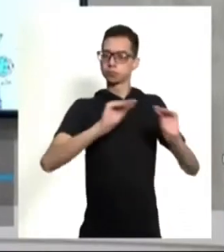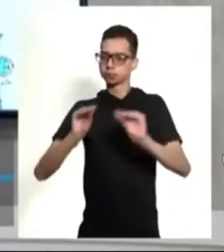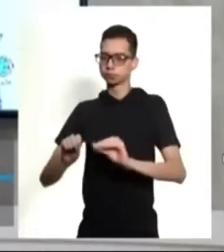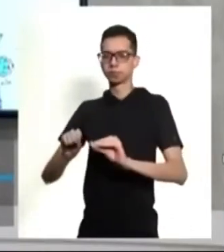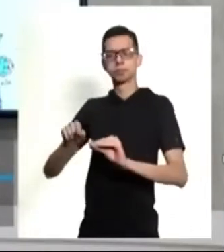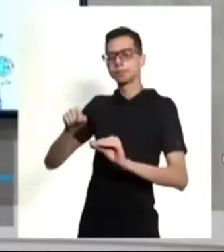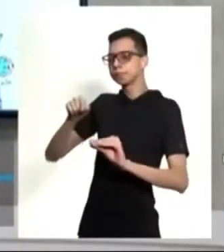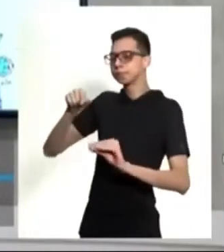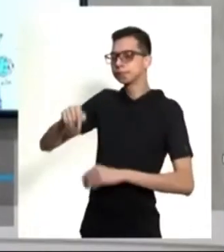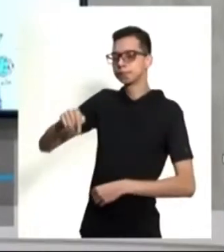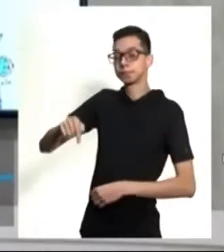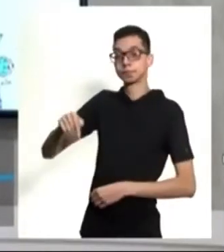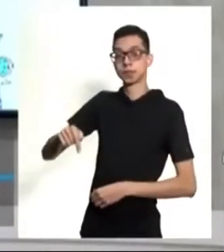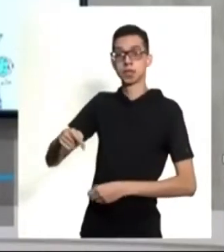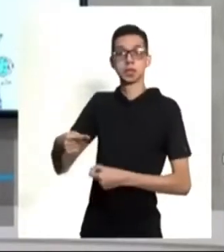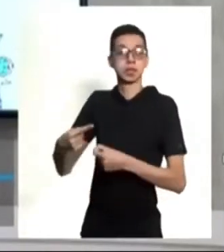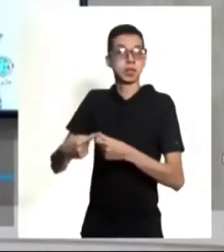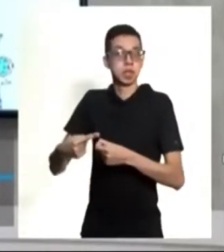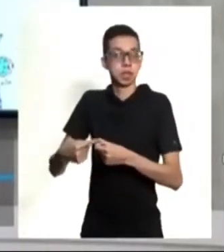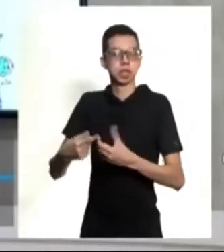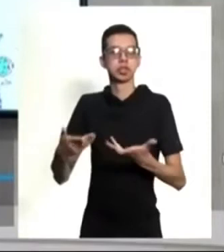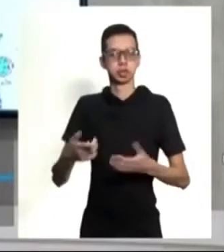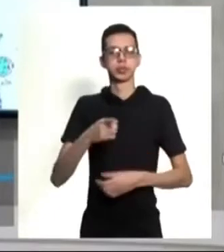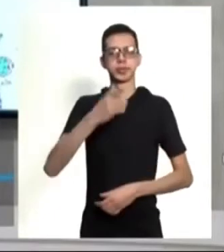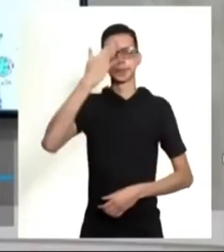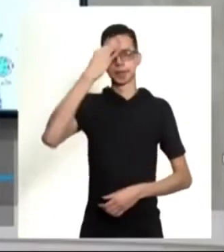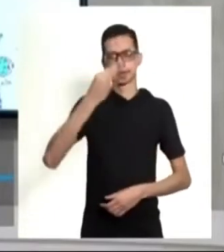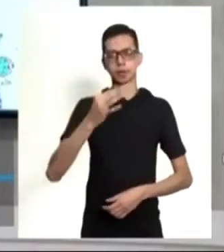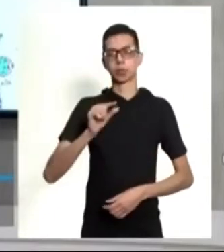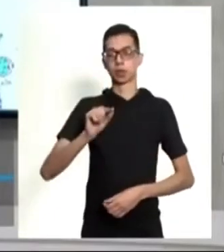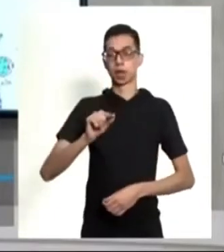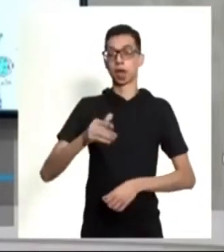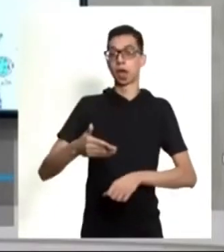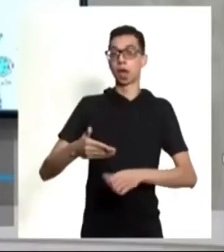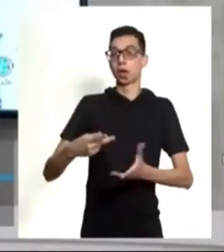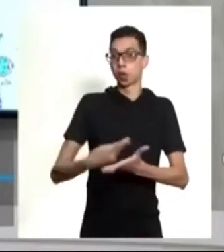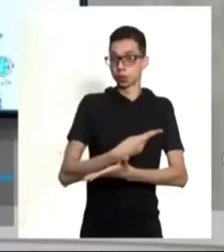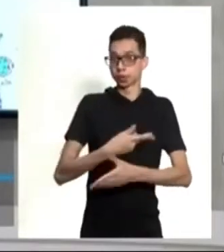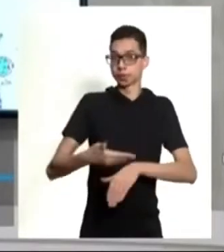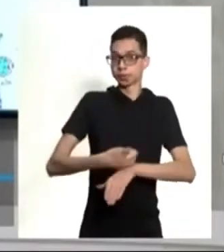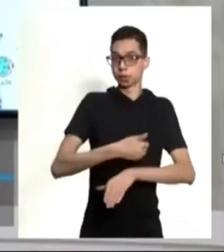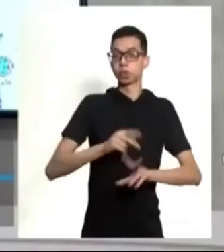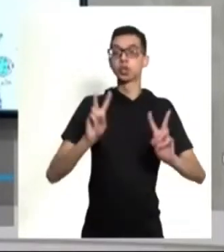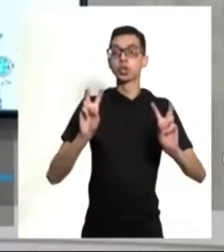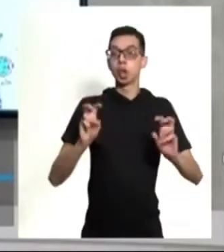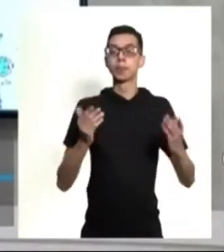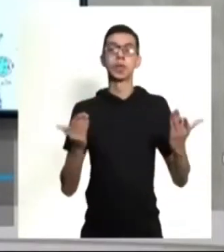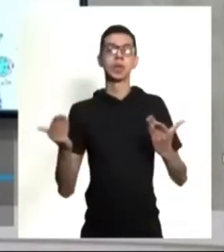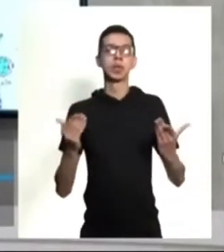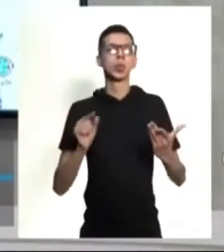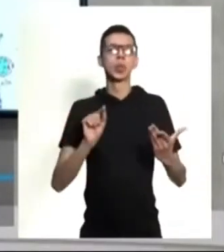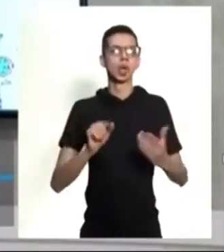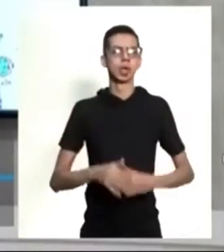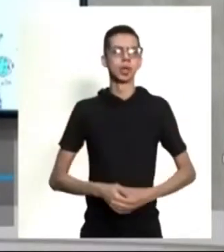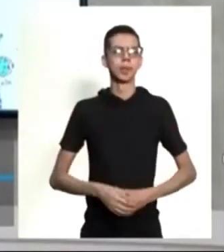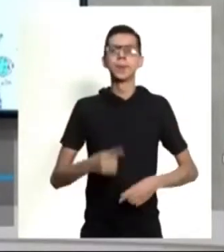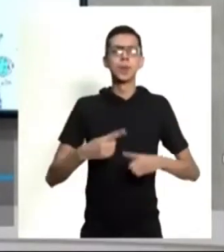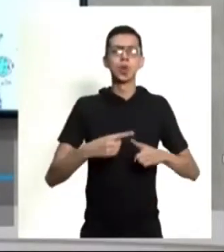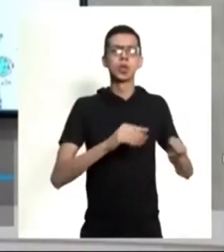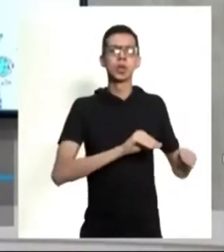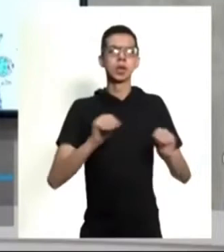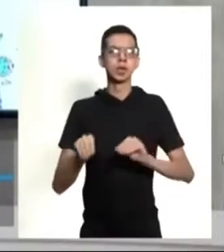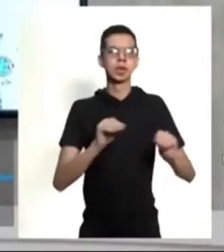urbanização assim. Primeiro, recente, aconteceu associado à industrialização. E a industrialização no Brasil ocorre